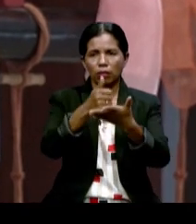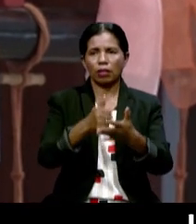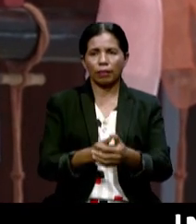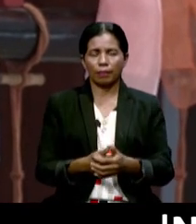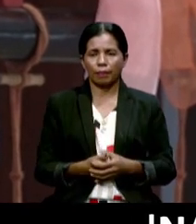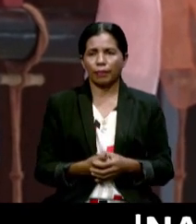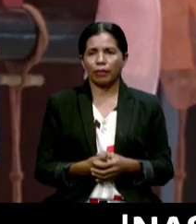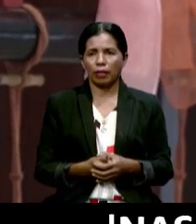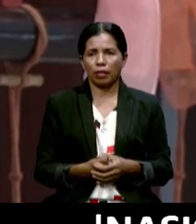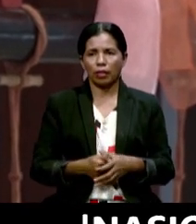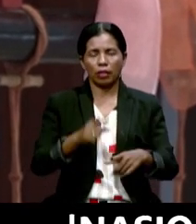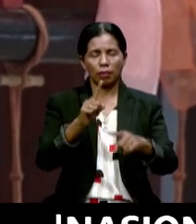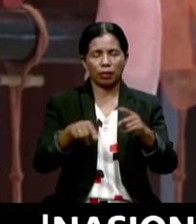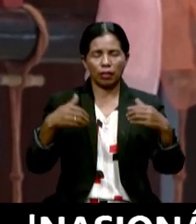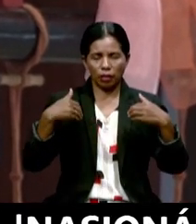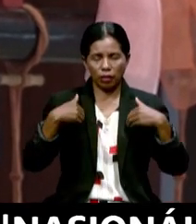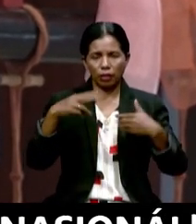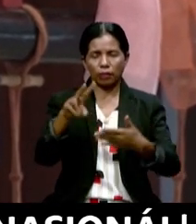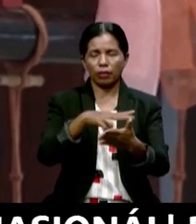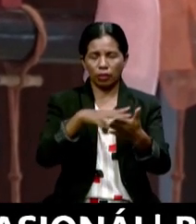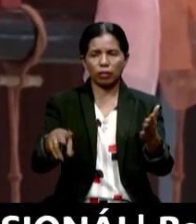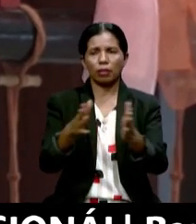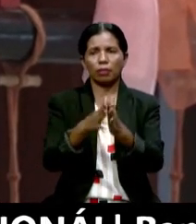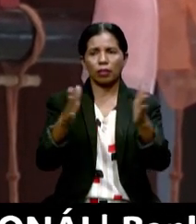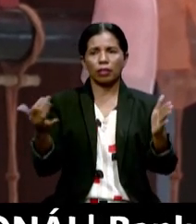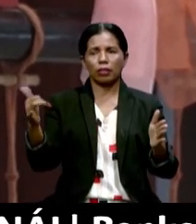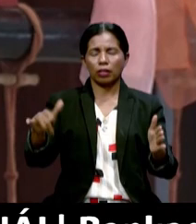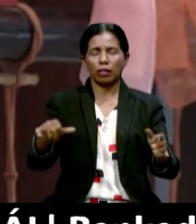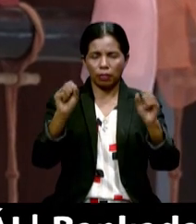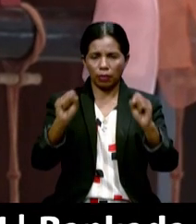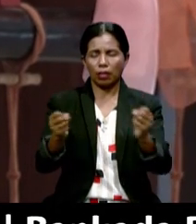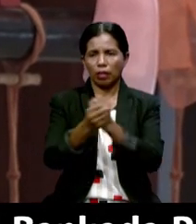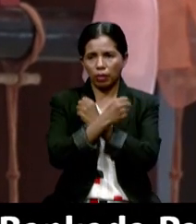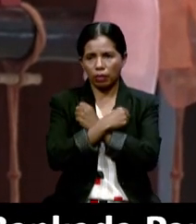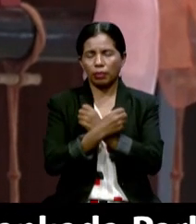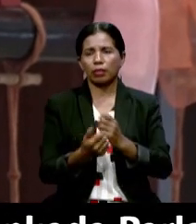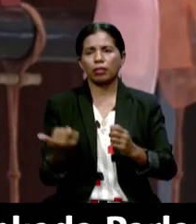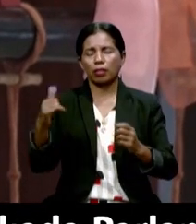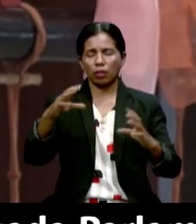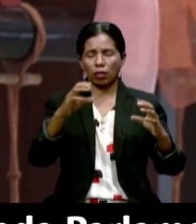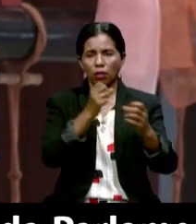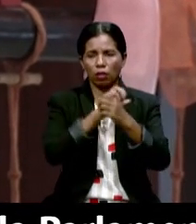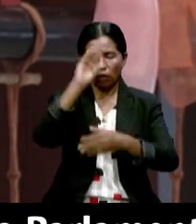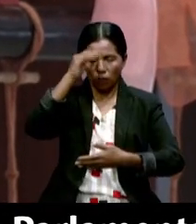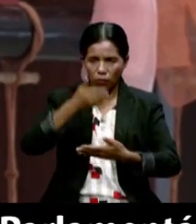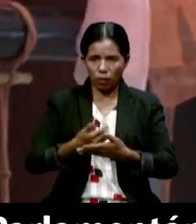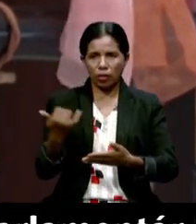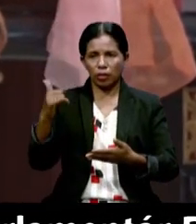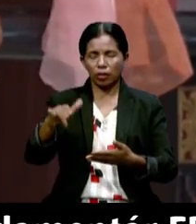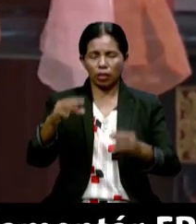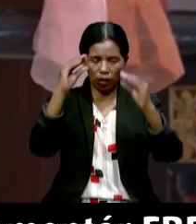Para, não é bem. Para si rebel hadomi malu. Para si ni on si remos ida